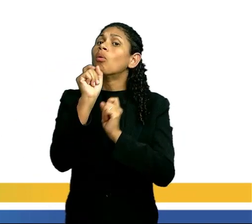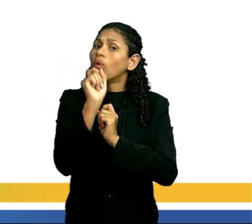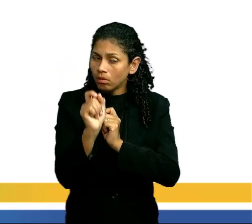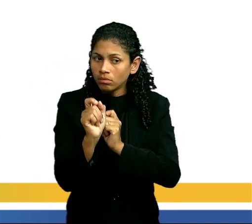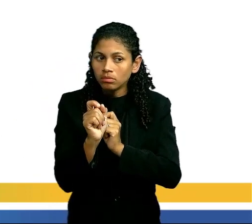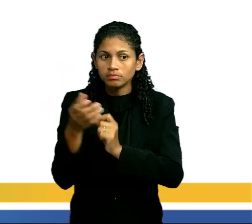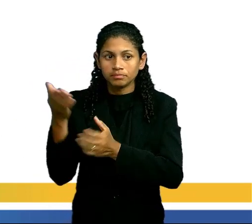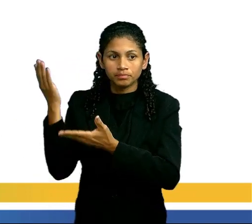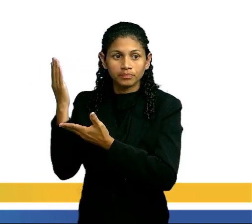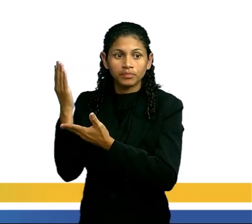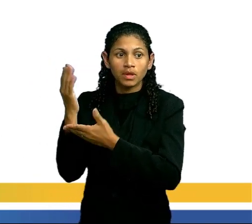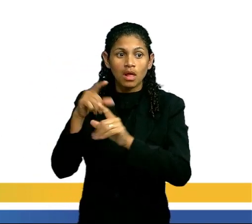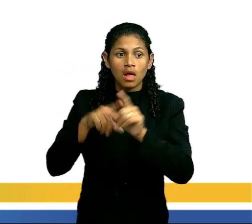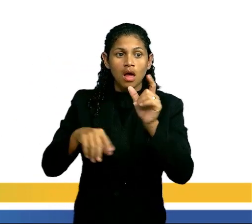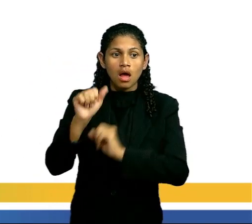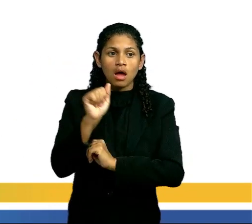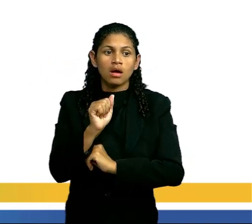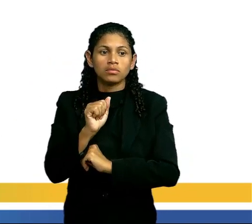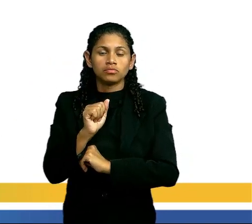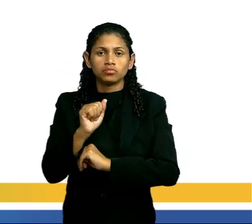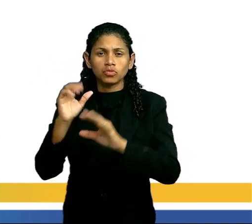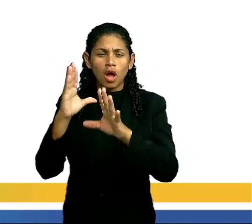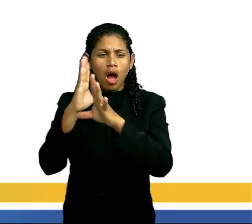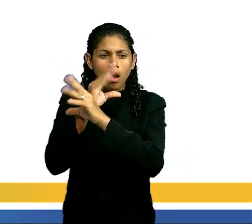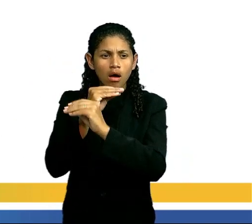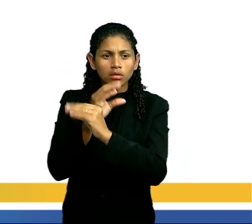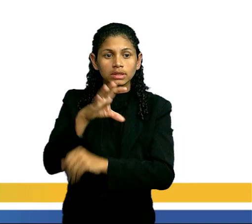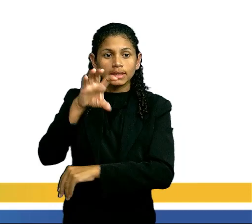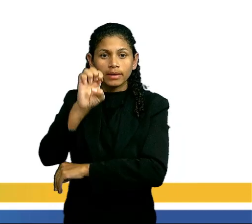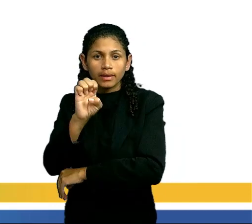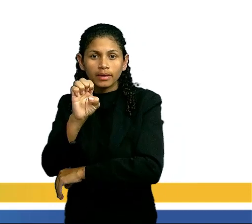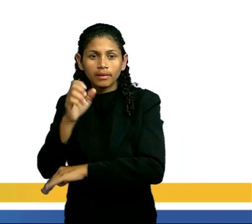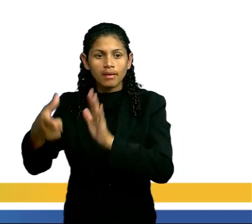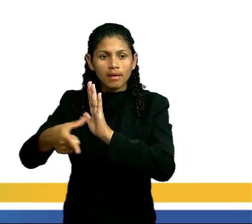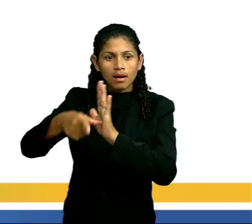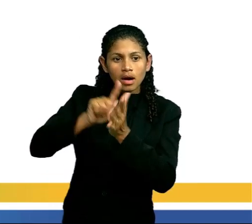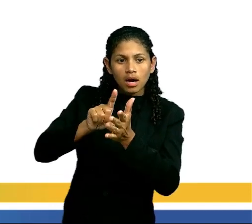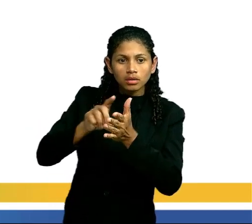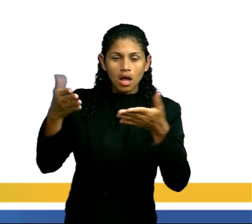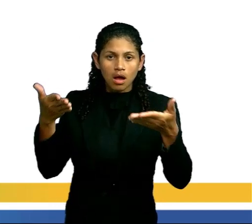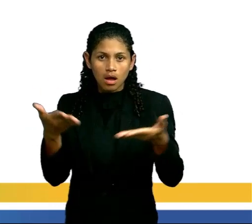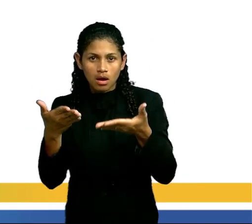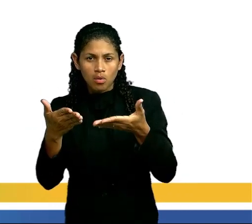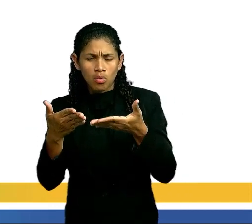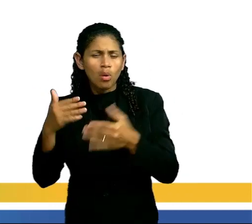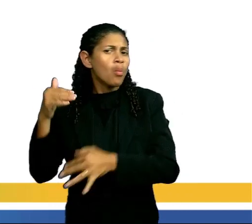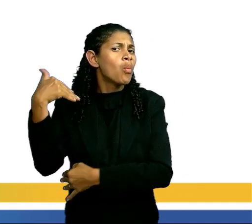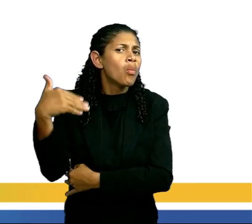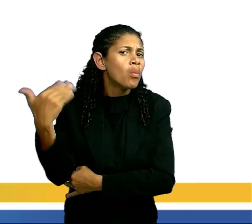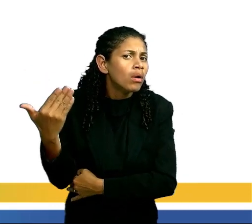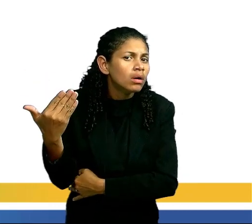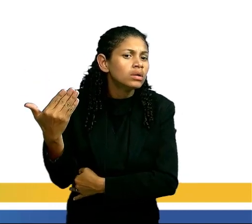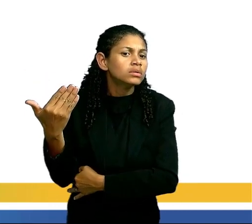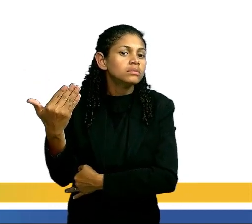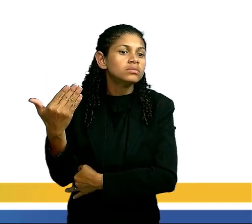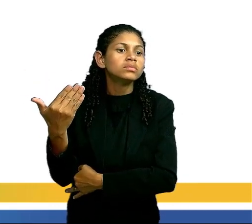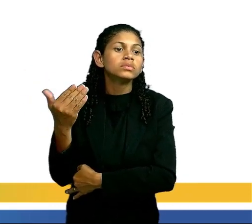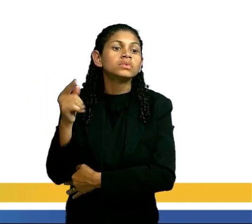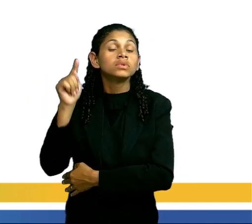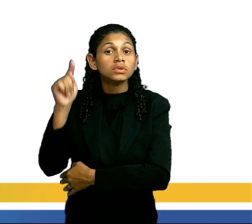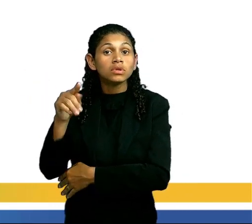as conjunções e, antes, agora, quando são adversativas